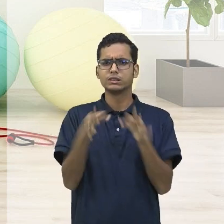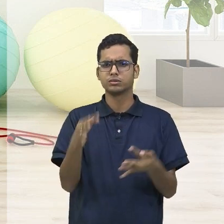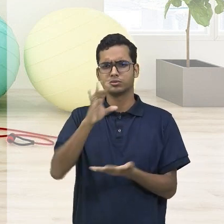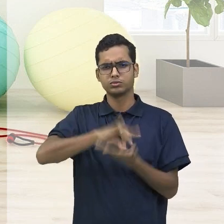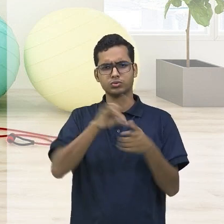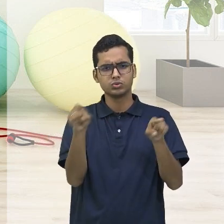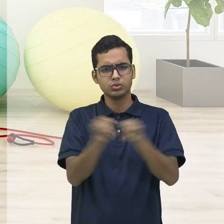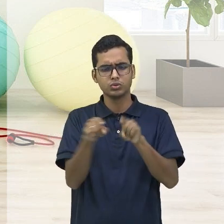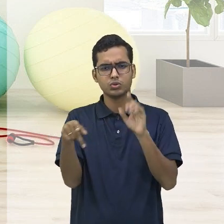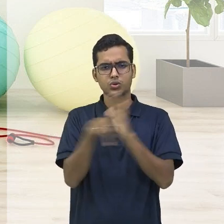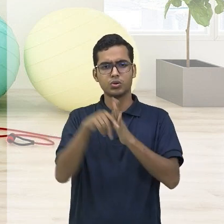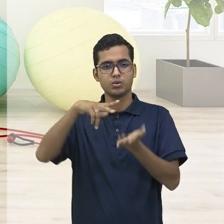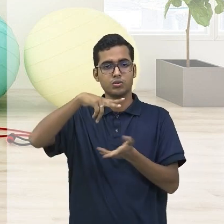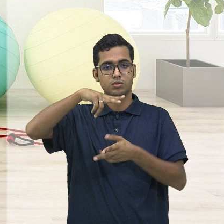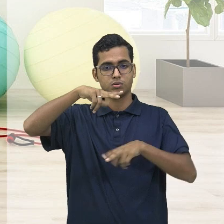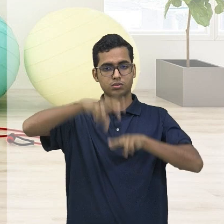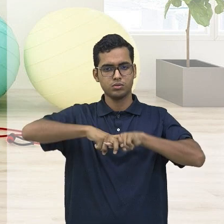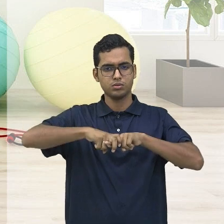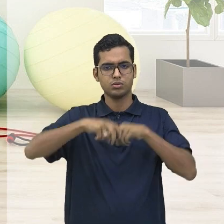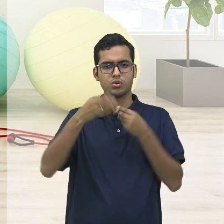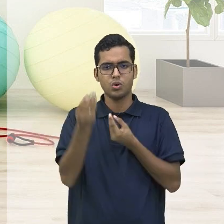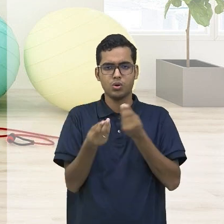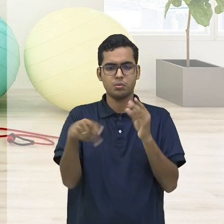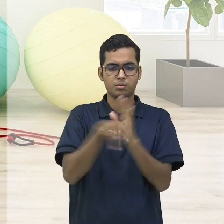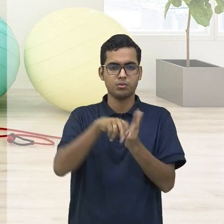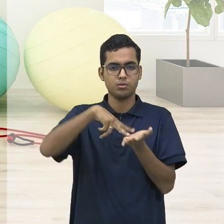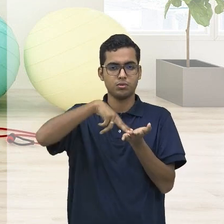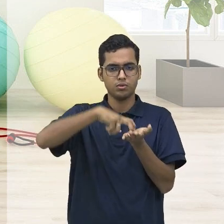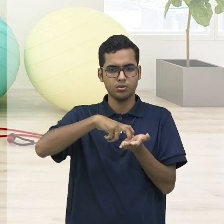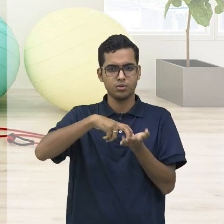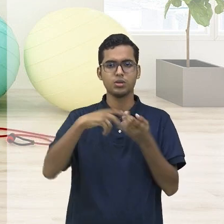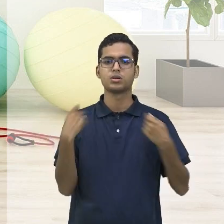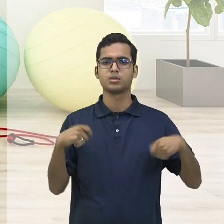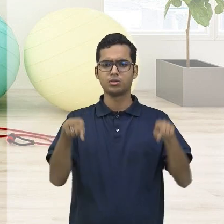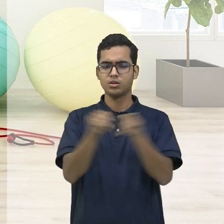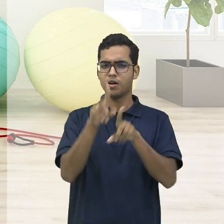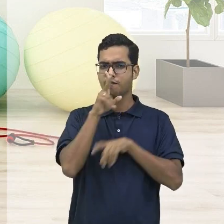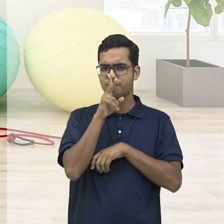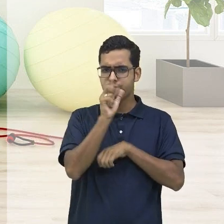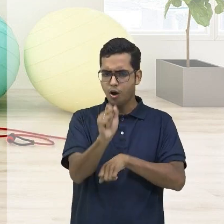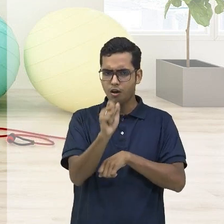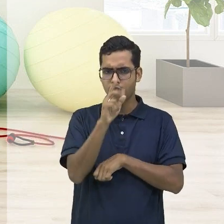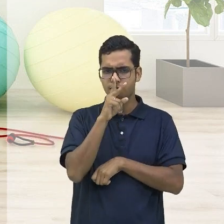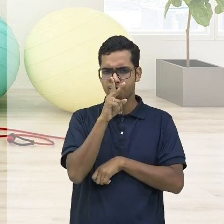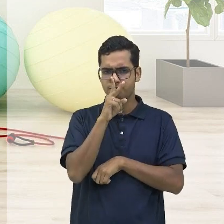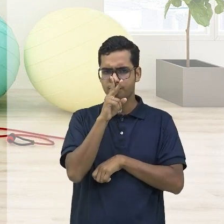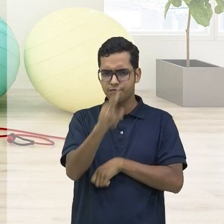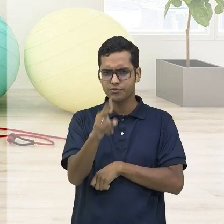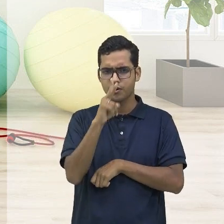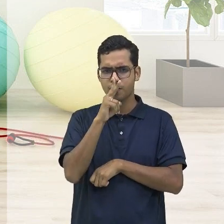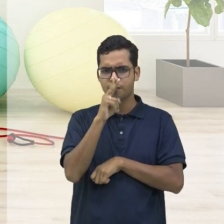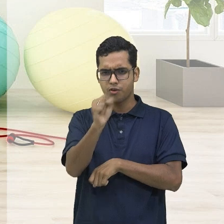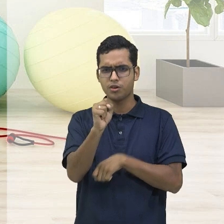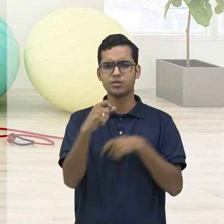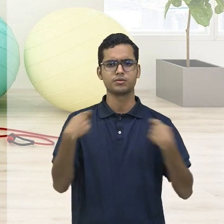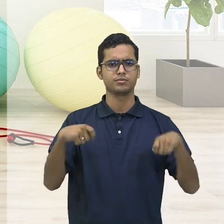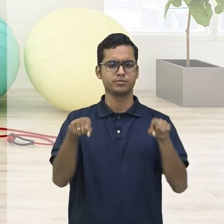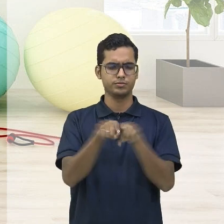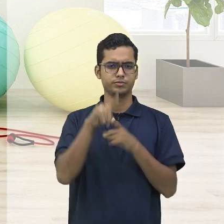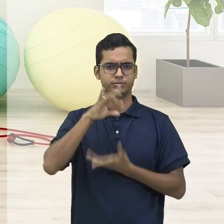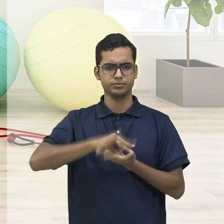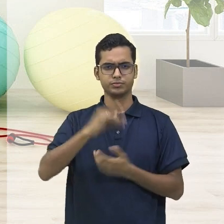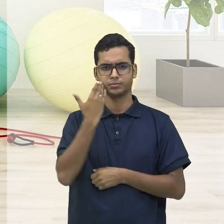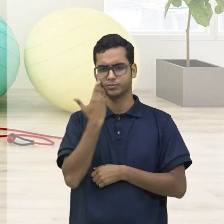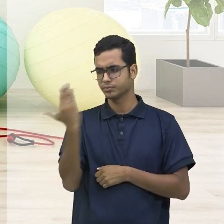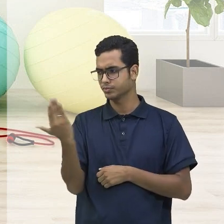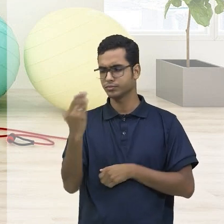é o de sentar. Então, quando você senta, você precisa ter força aí nas suas pernas. Então, vamos lá? Mais uma vez, vou fazer